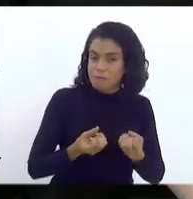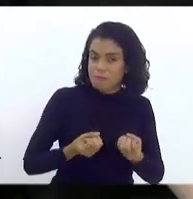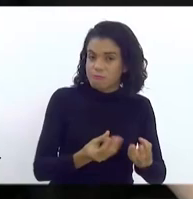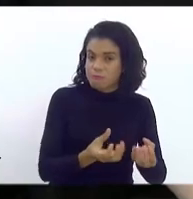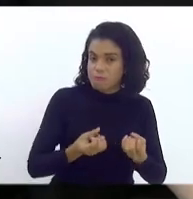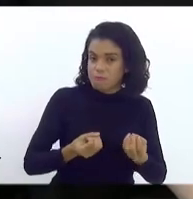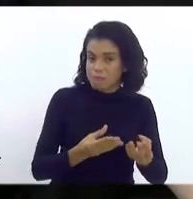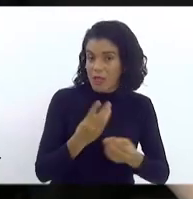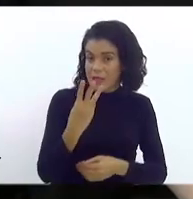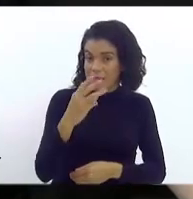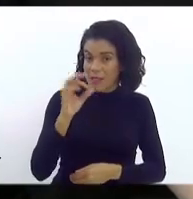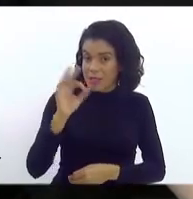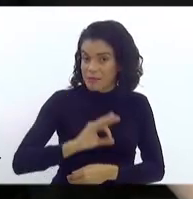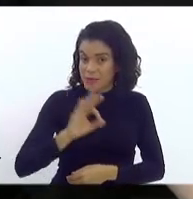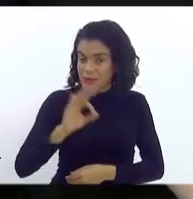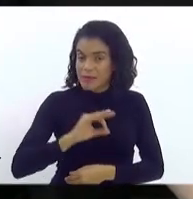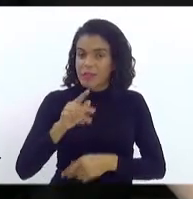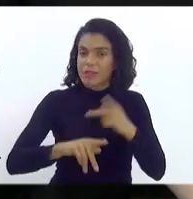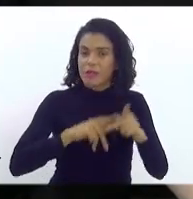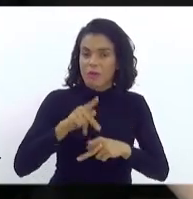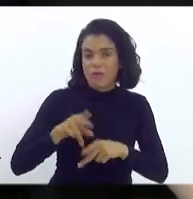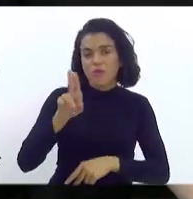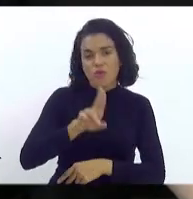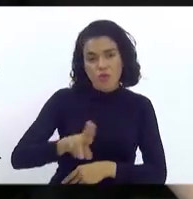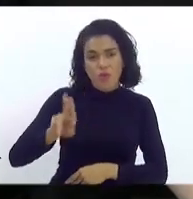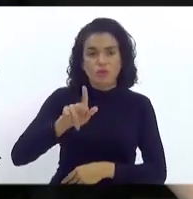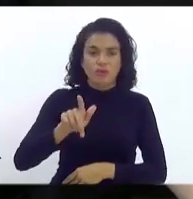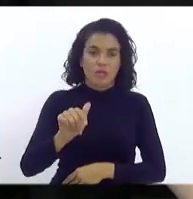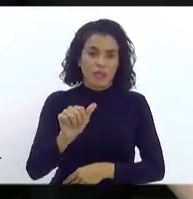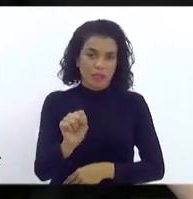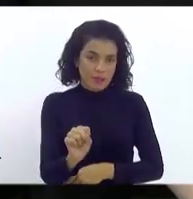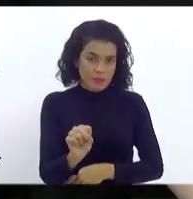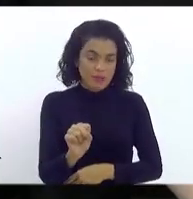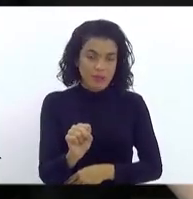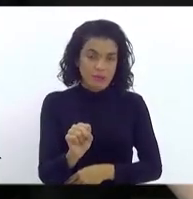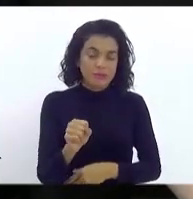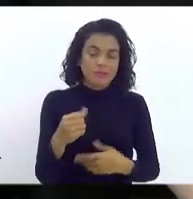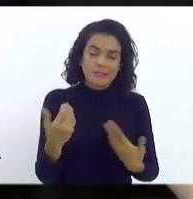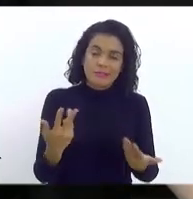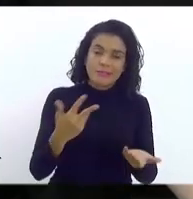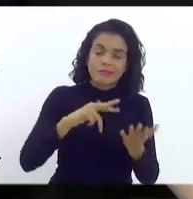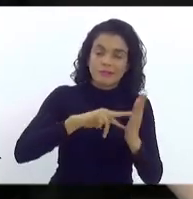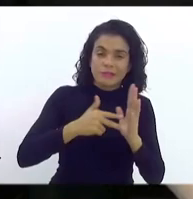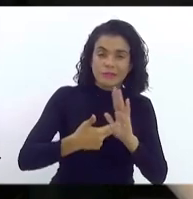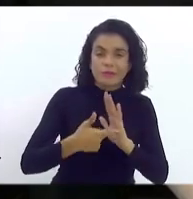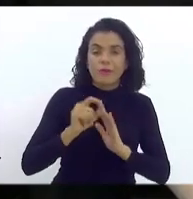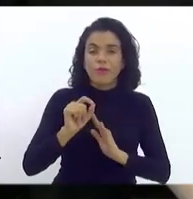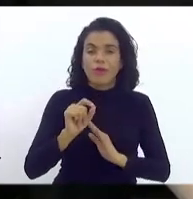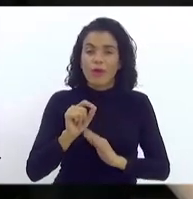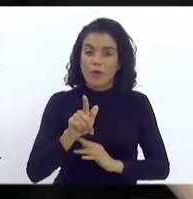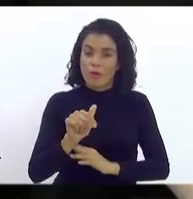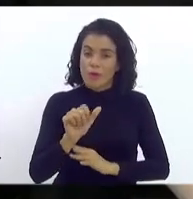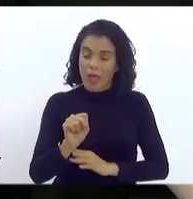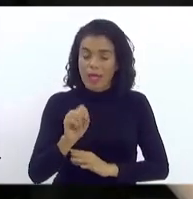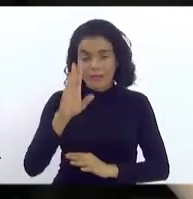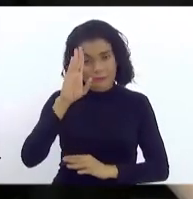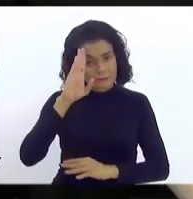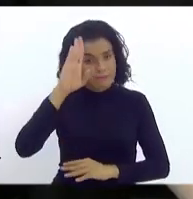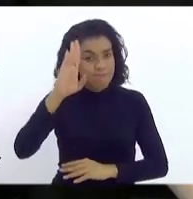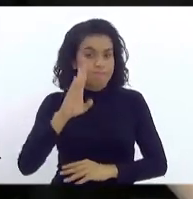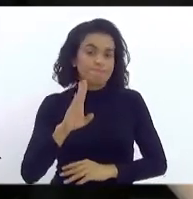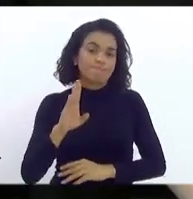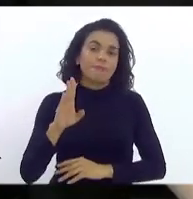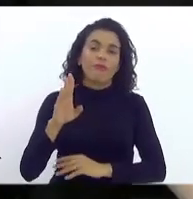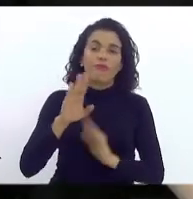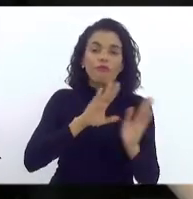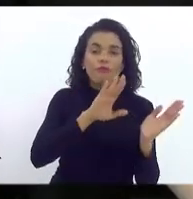né, 3% da população usa gás no Brasil, e isso fez com que o gás fosse priorizado para o mercado